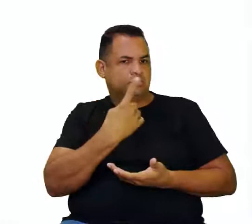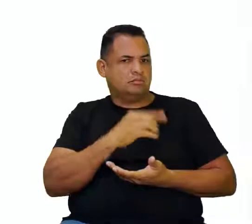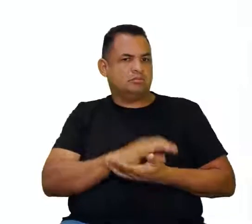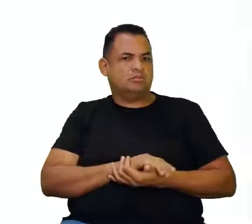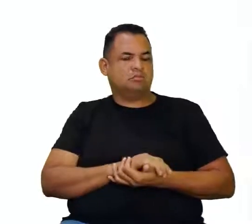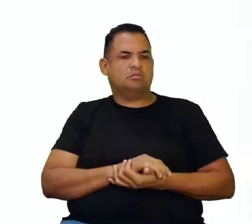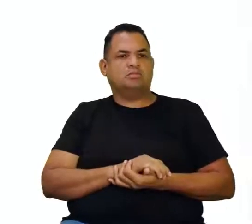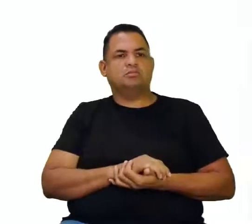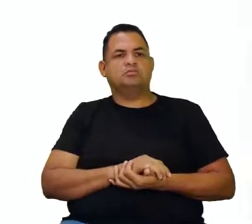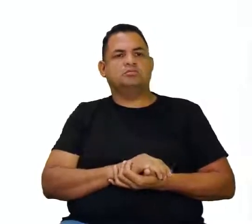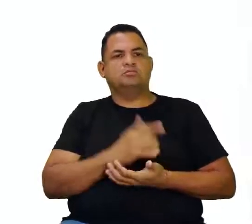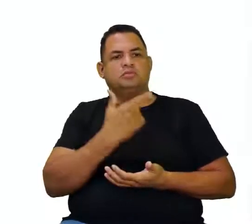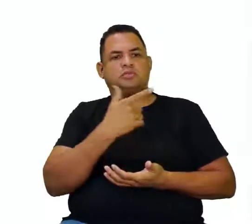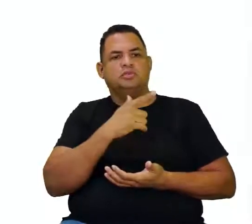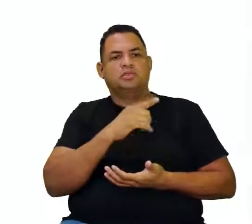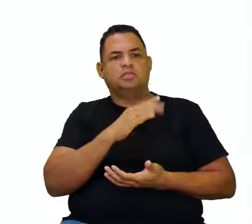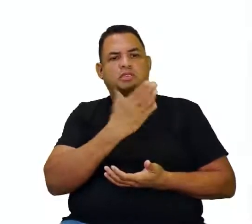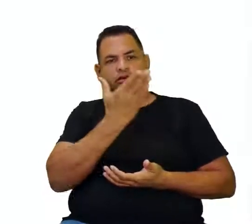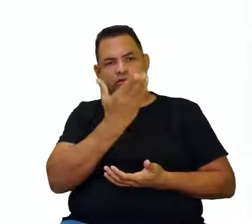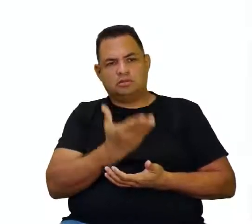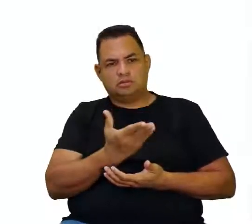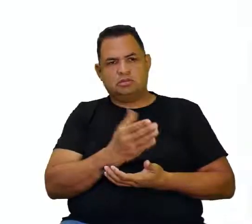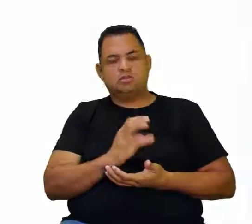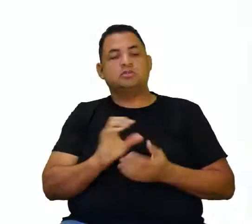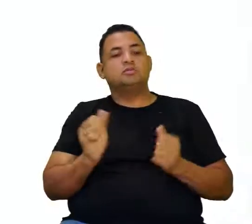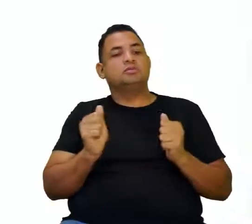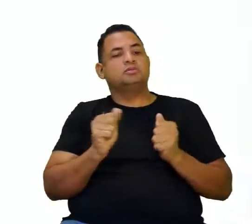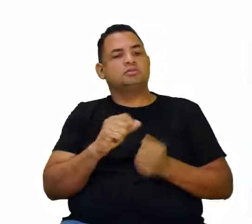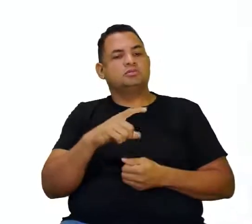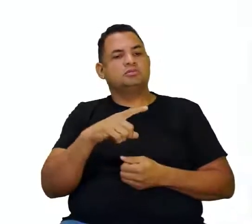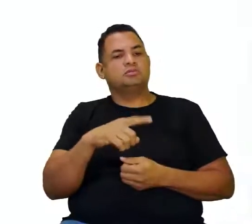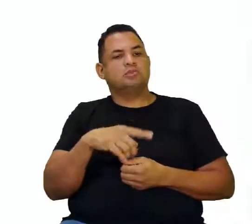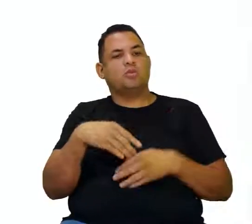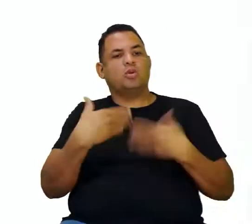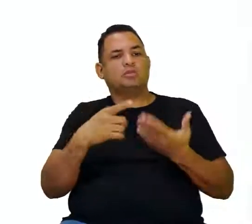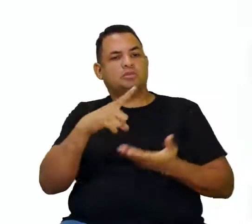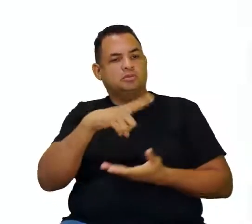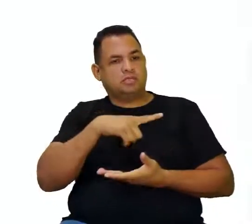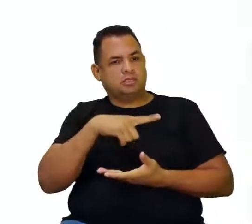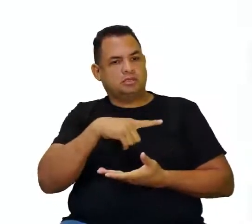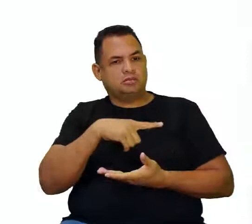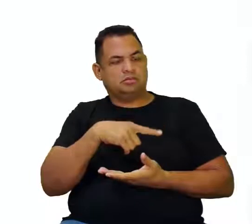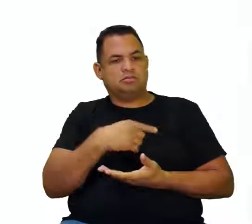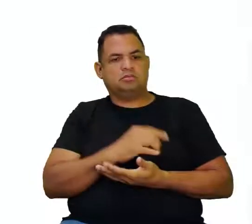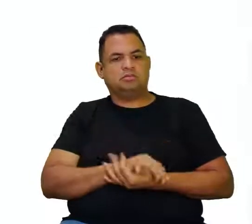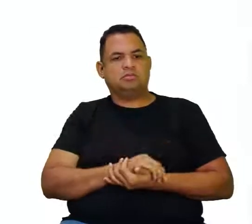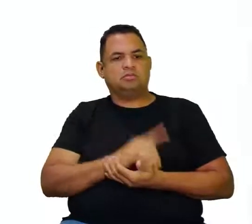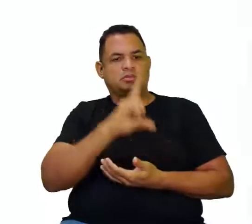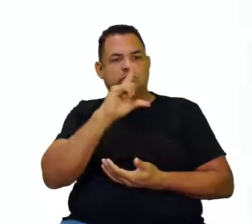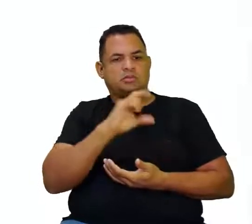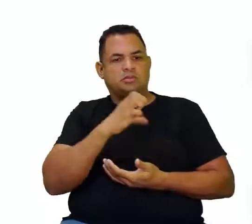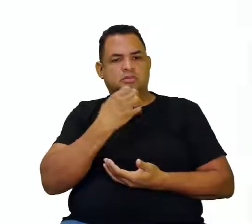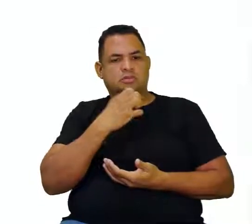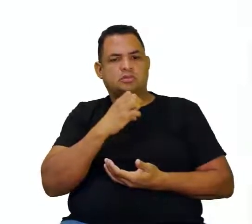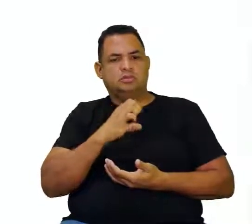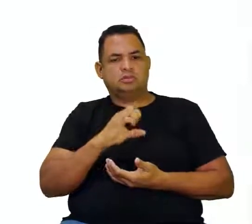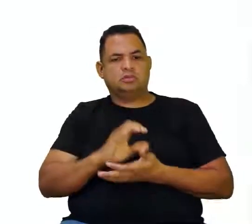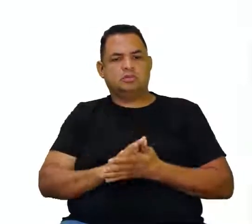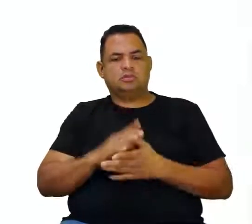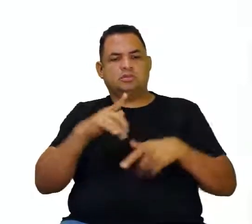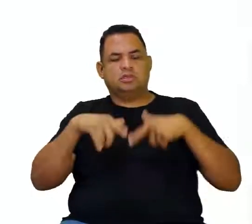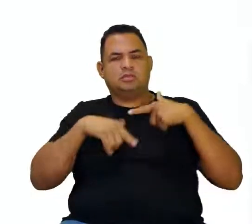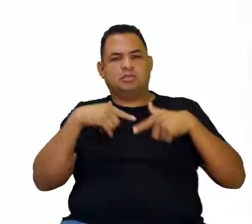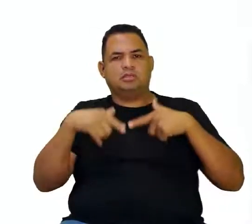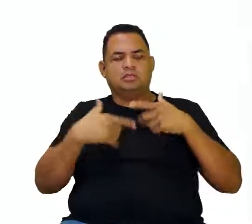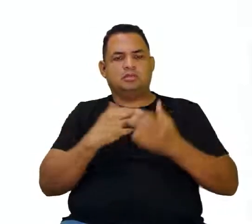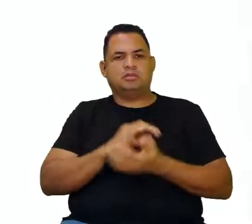sem a catalase, com a catalase. Então, nós temos uma diminuição na energia de ativação.